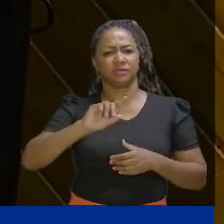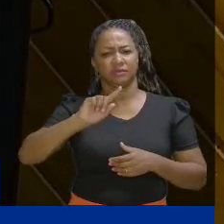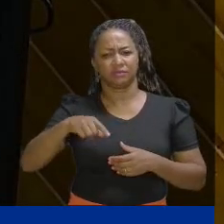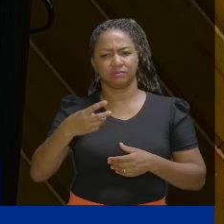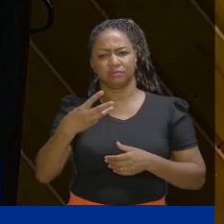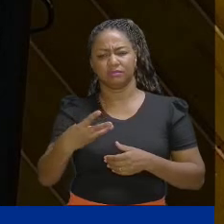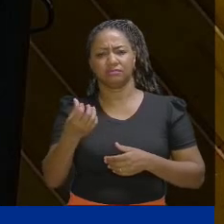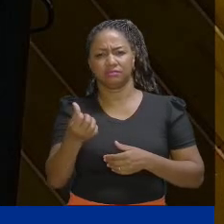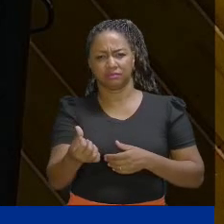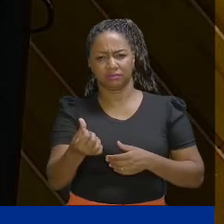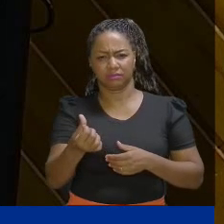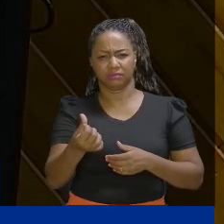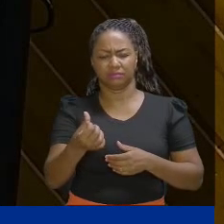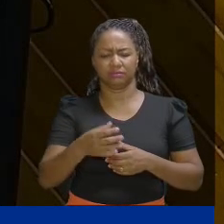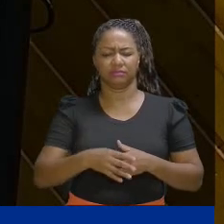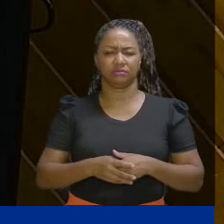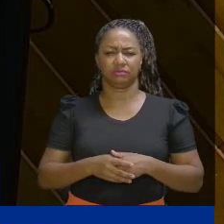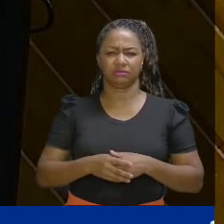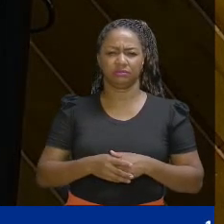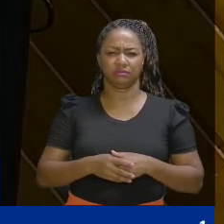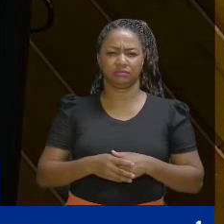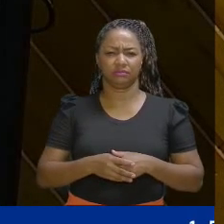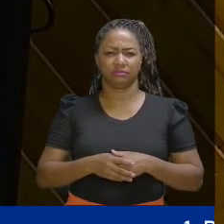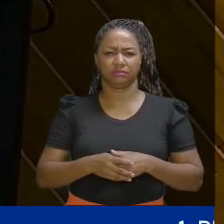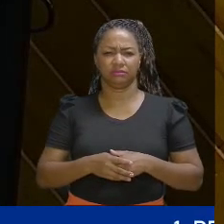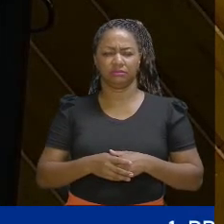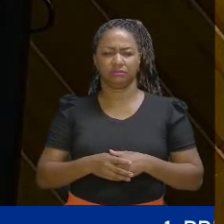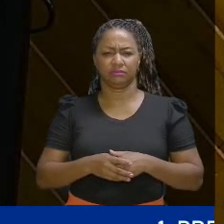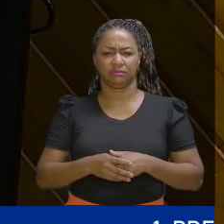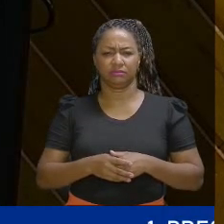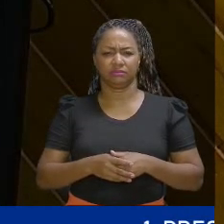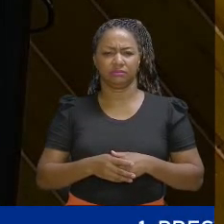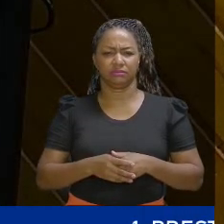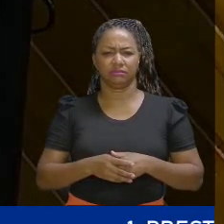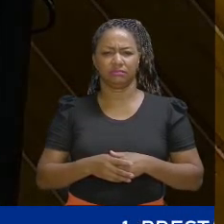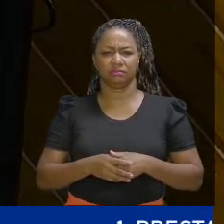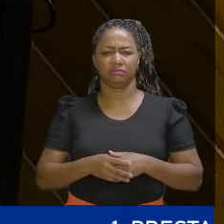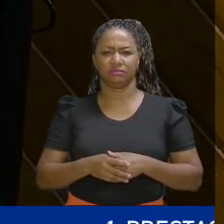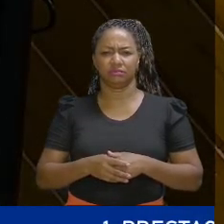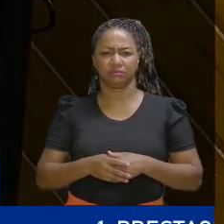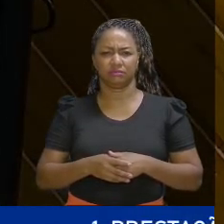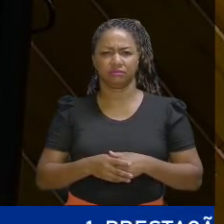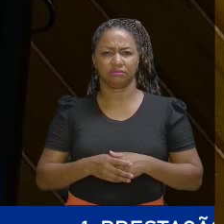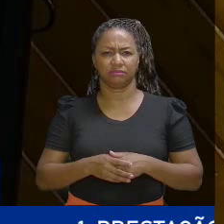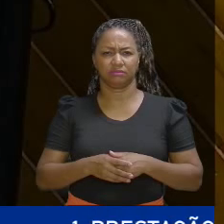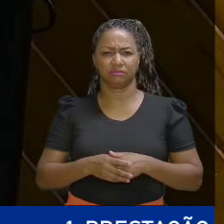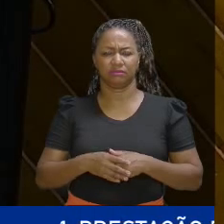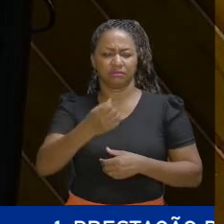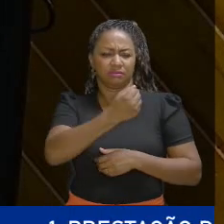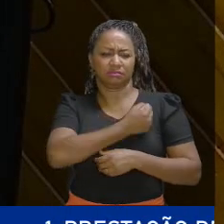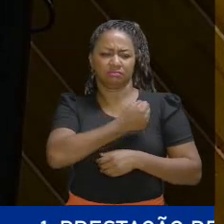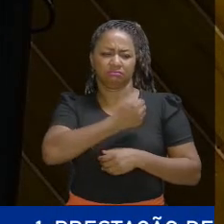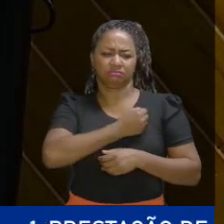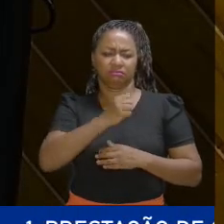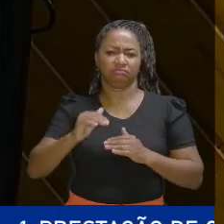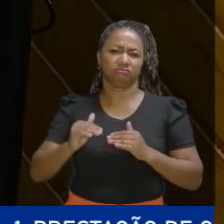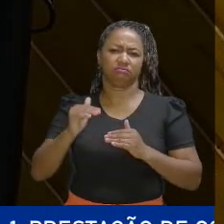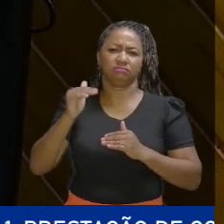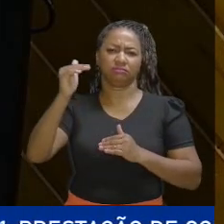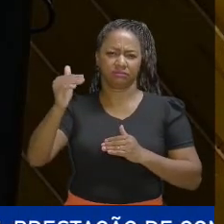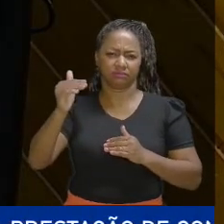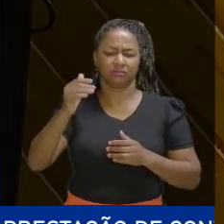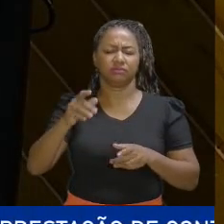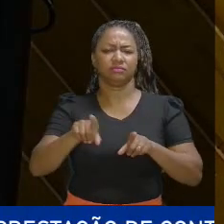0,36% do que foi, do que o partido movimentou em 23, sendo tantos em números absolutos quanto